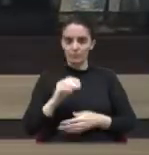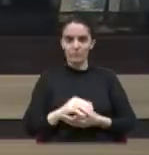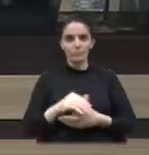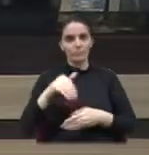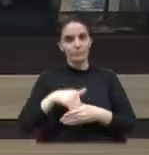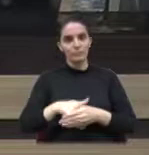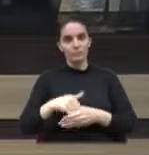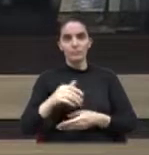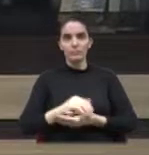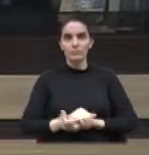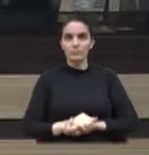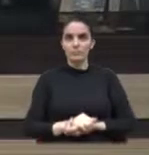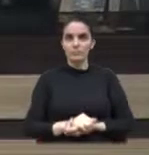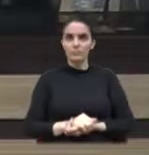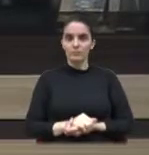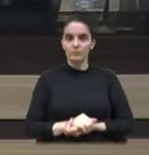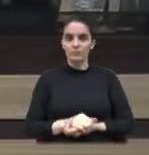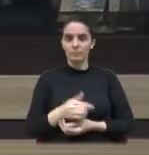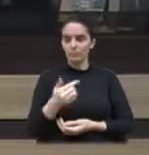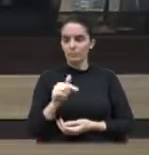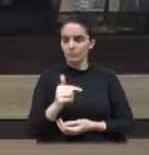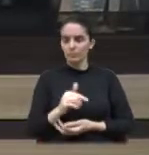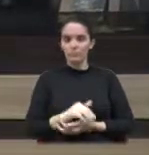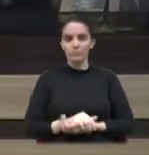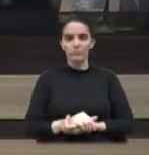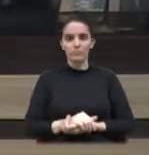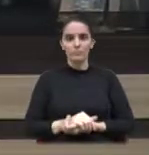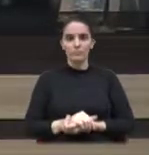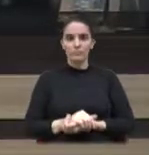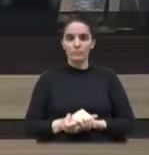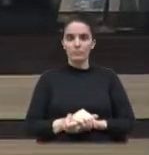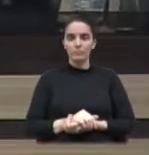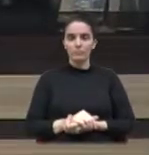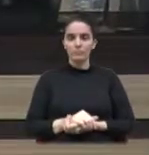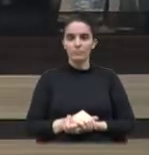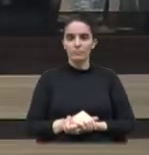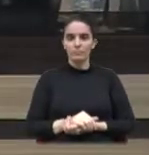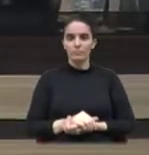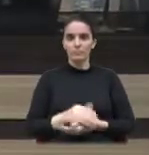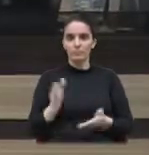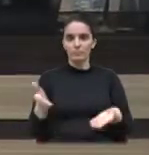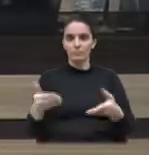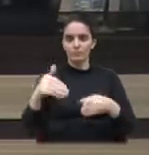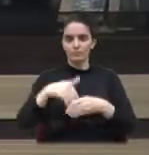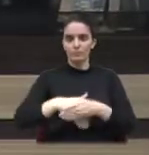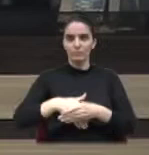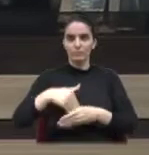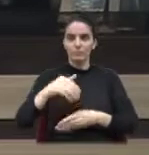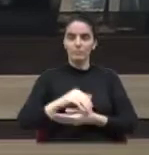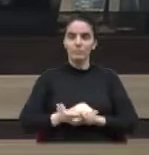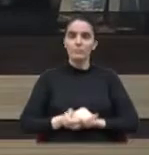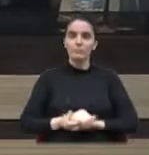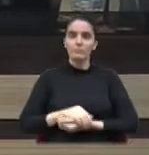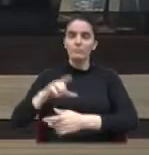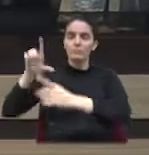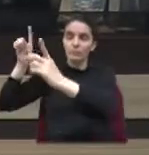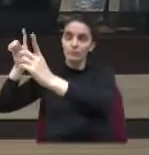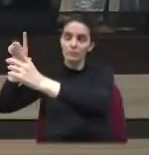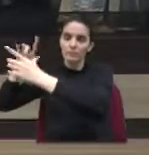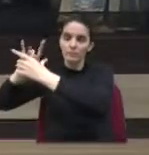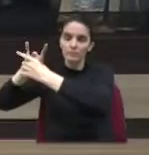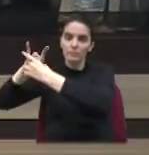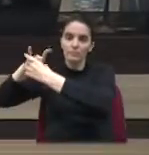voto. Não havendo o requerimento de urgência especial, ele vai à votação. E o painel de